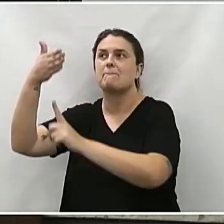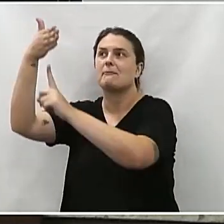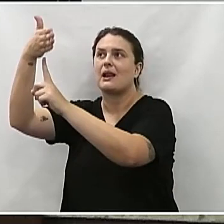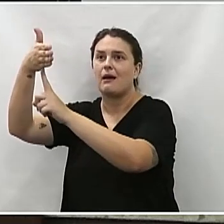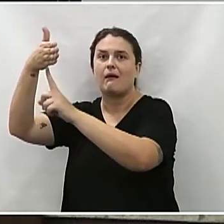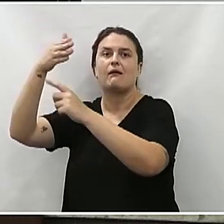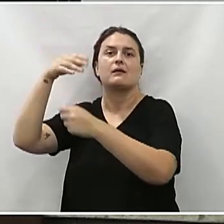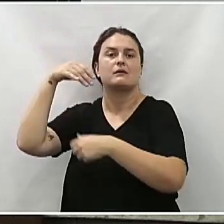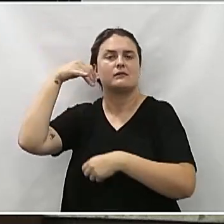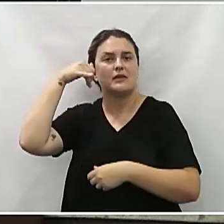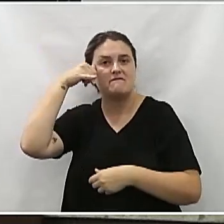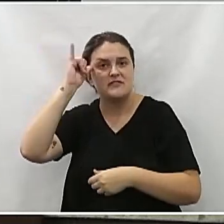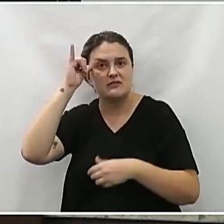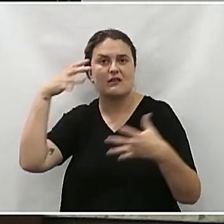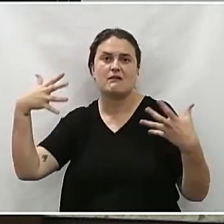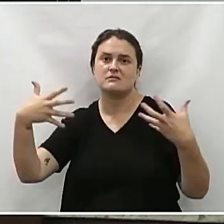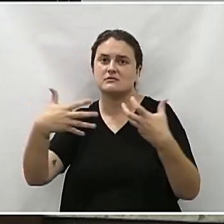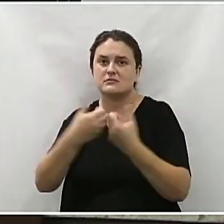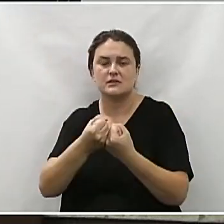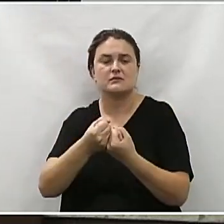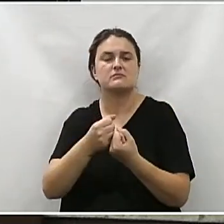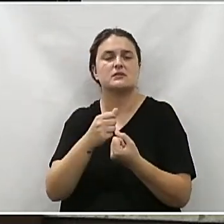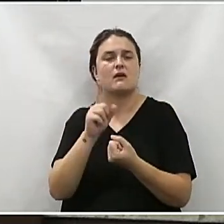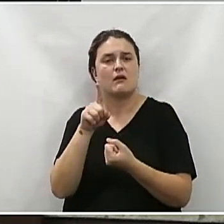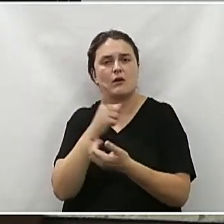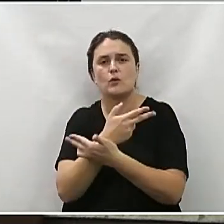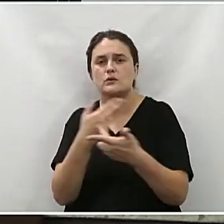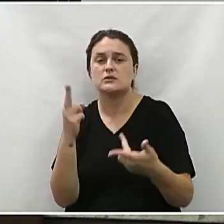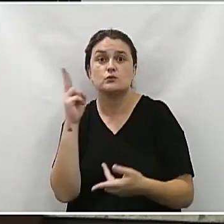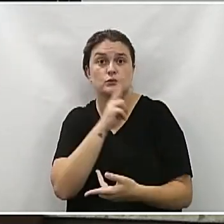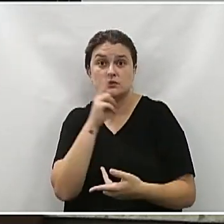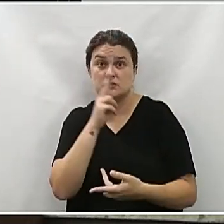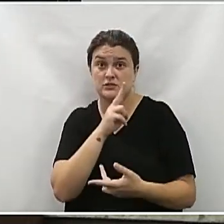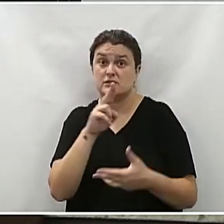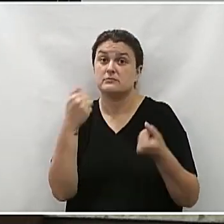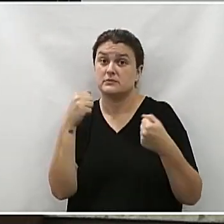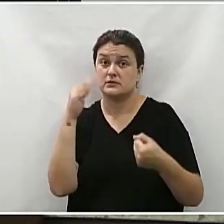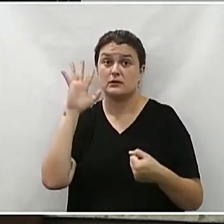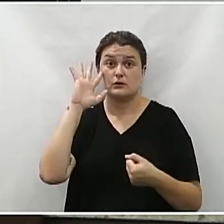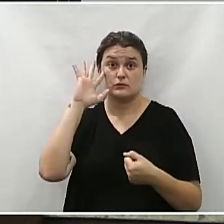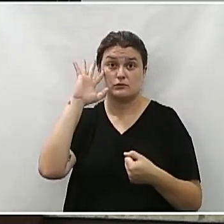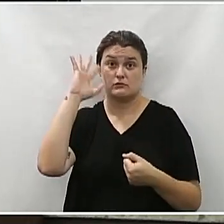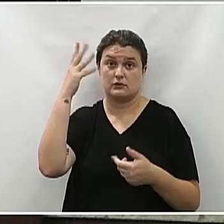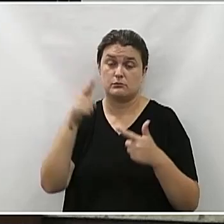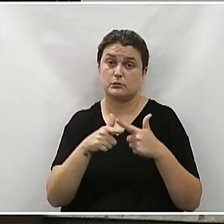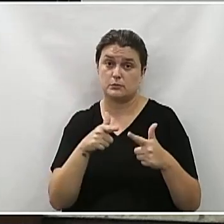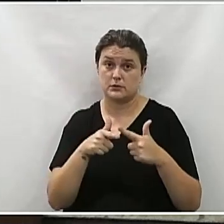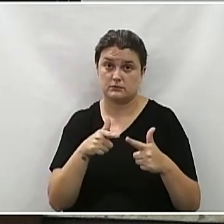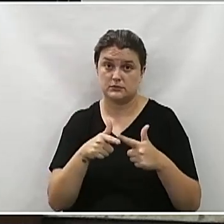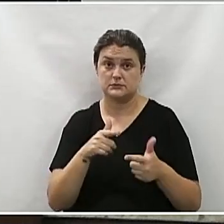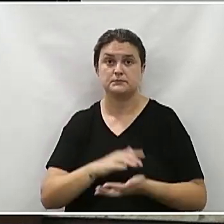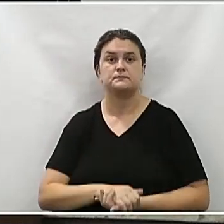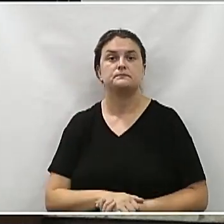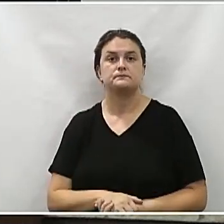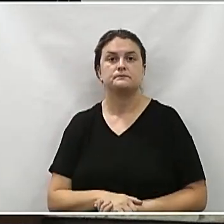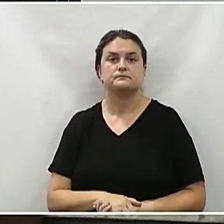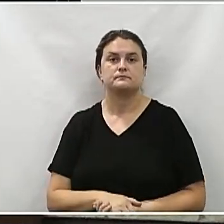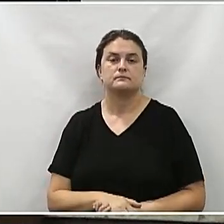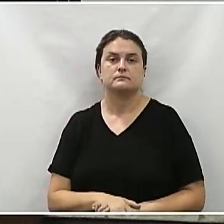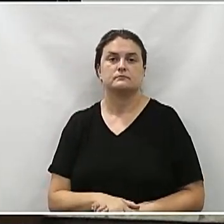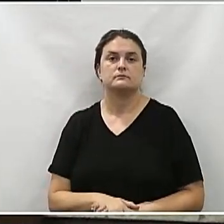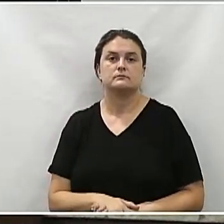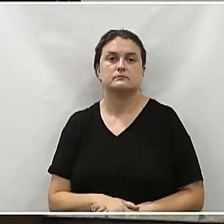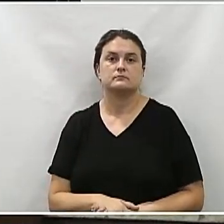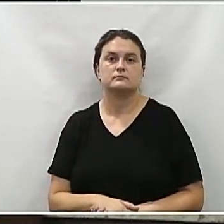acidentes e isso precisa urgentemente que seja tomada algumas providências em